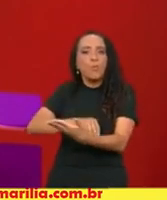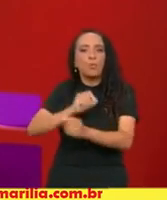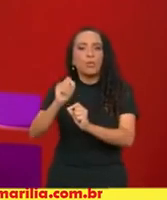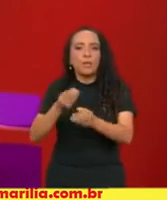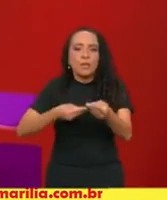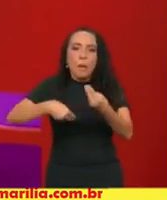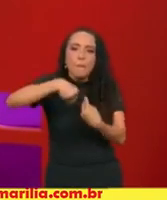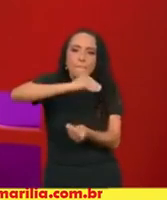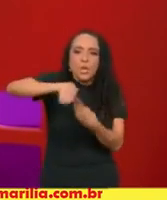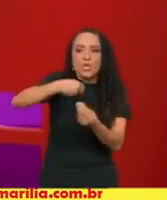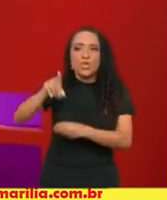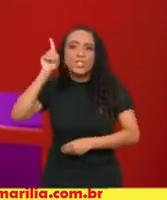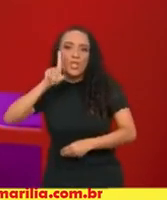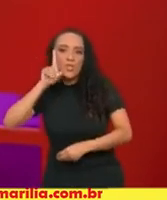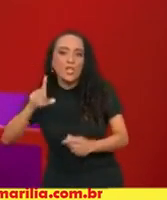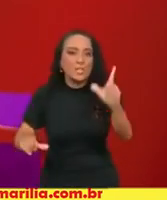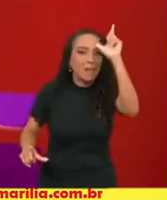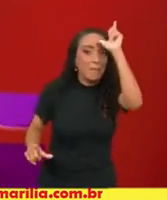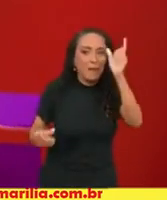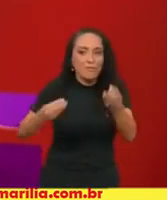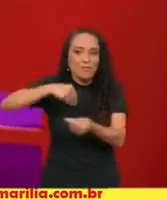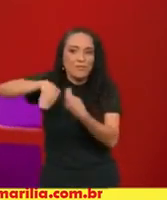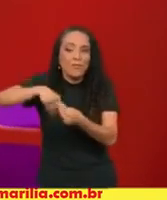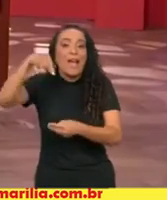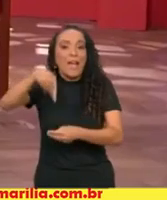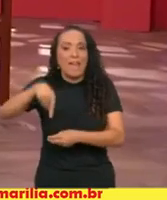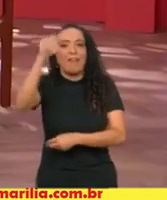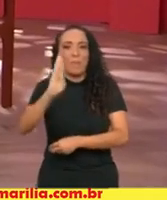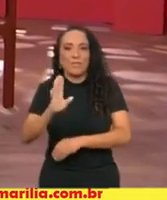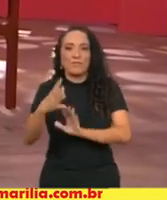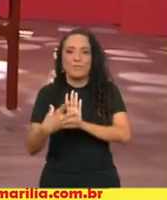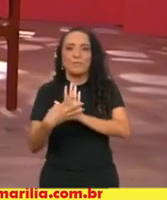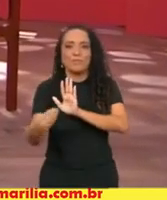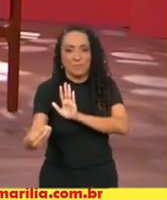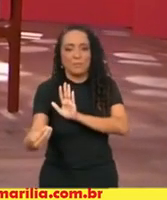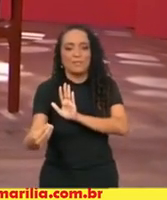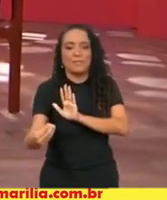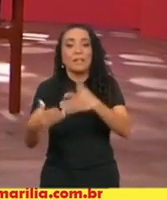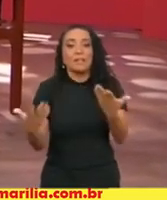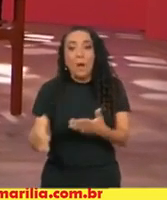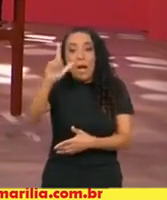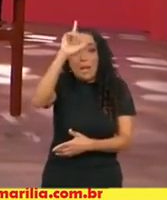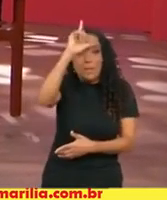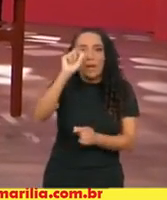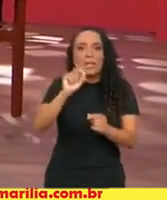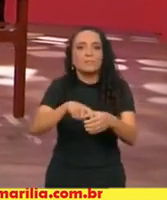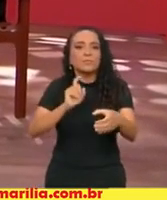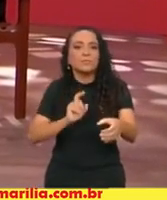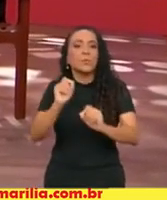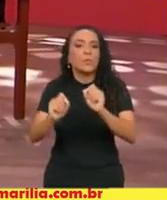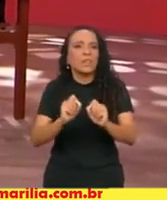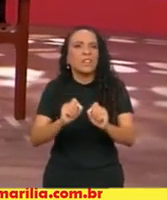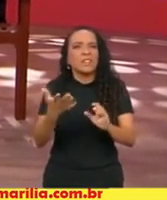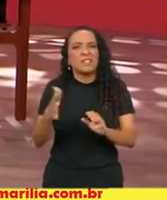misto, então, de Estados Unidos com a Alemanha. É o que o Brasil deveria reproduzir. E a lógica da Alemanha, que se unifica justamente